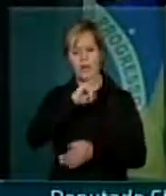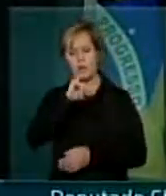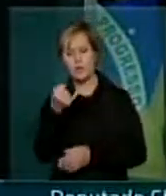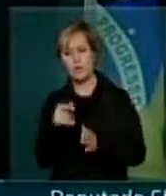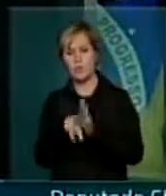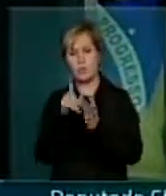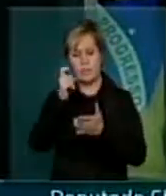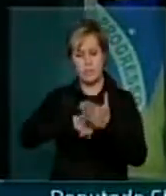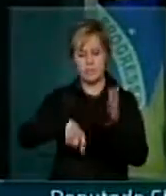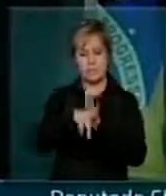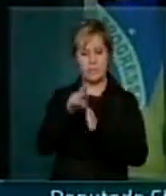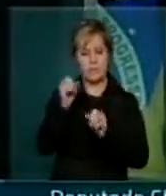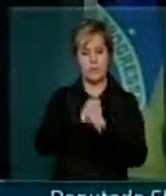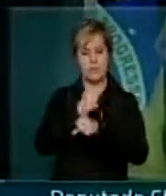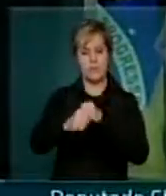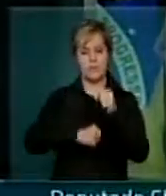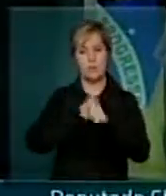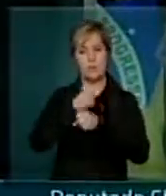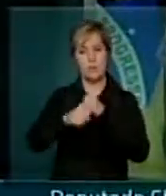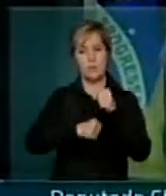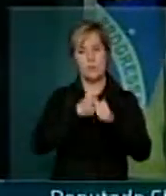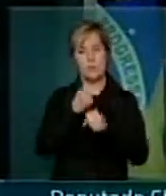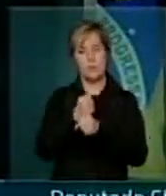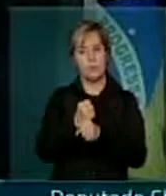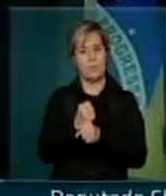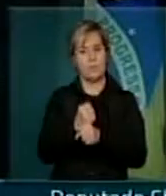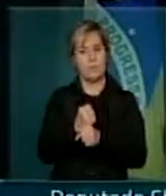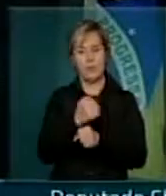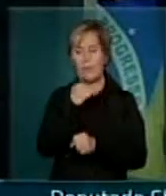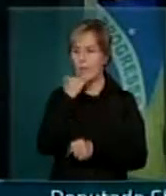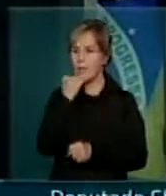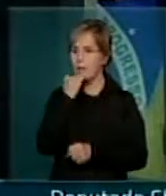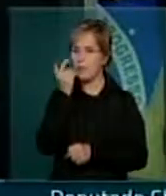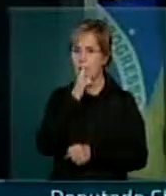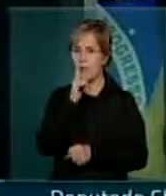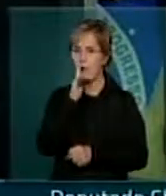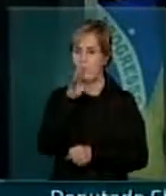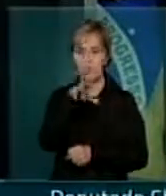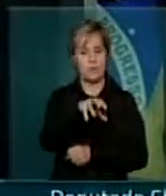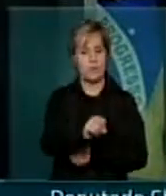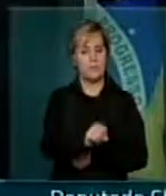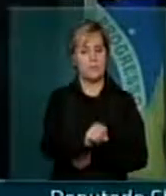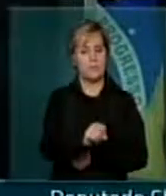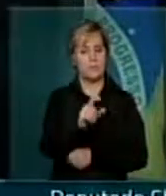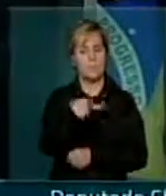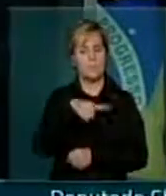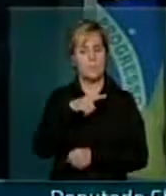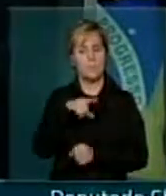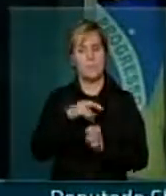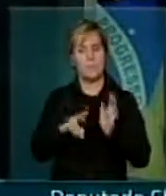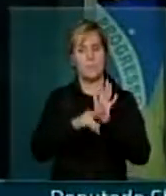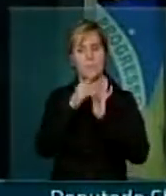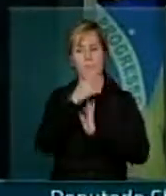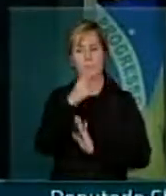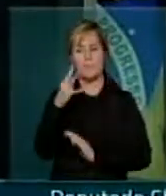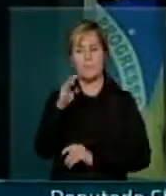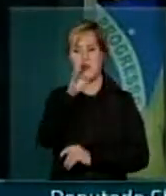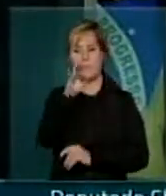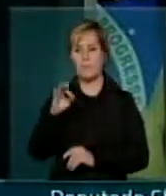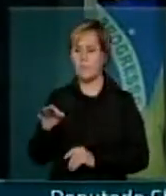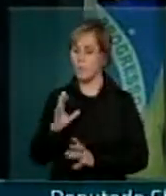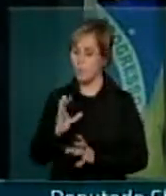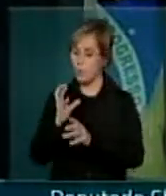dívida anualmente, intocados por qualquer contingenciamento, representa 44%